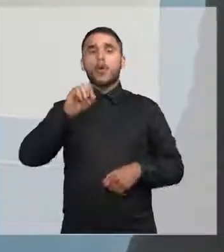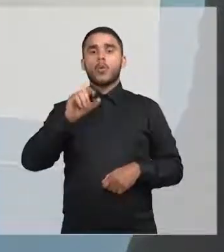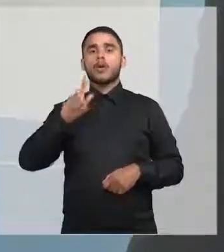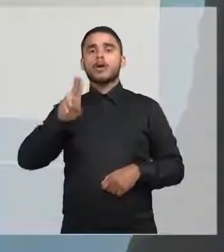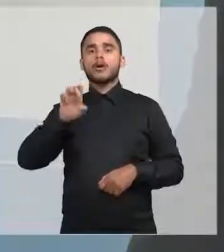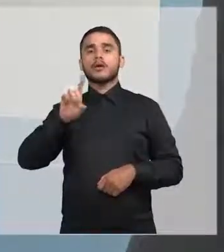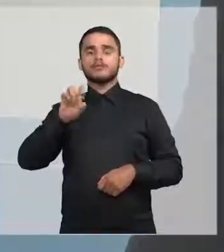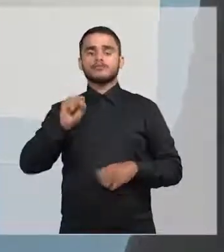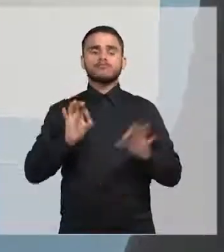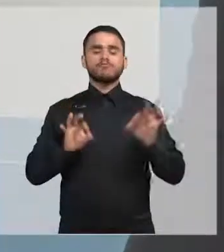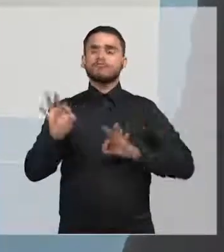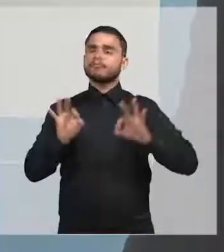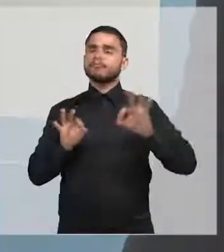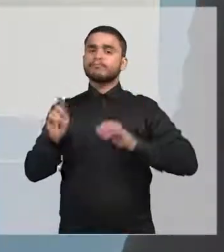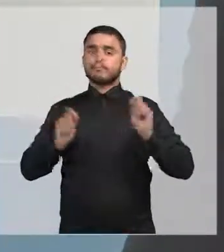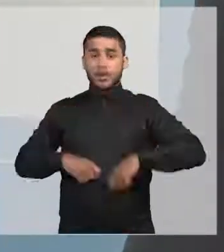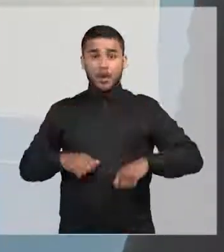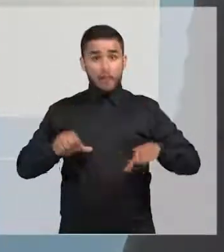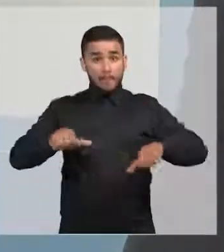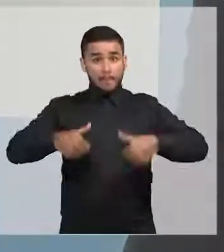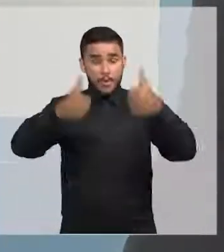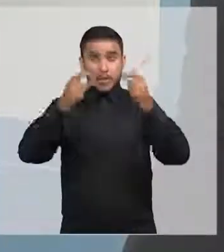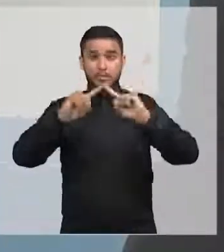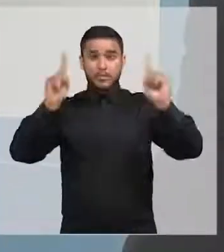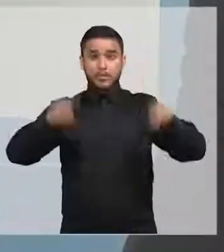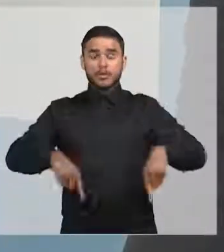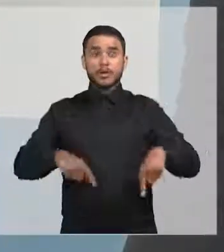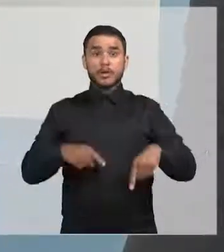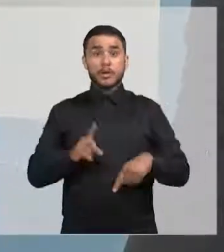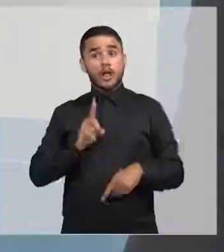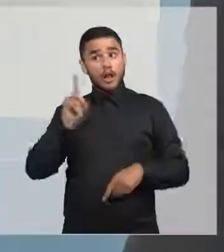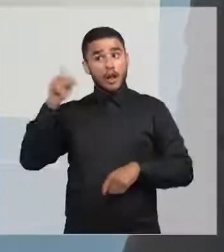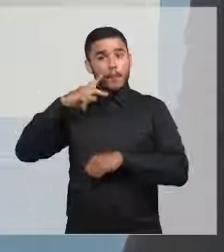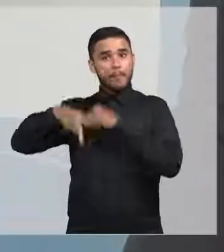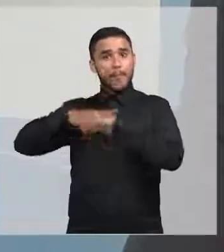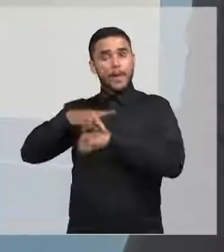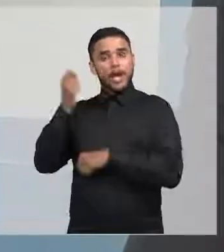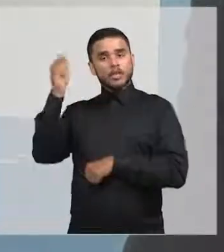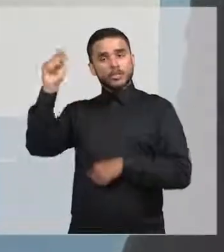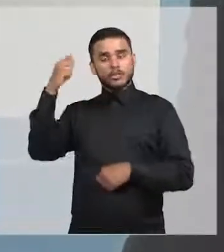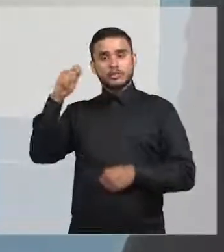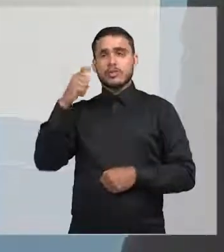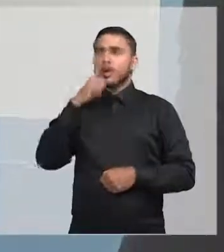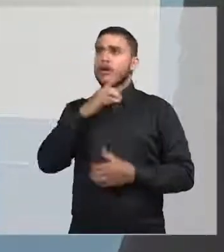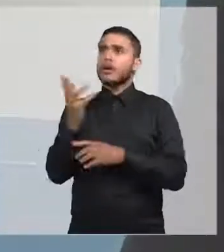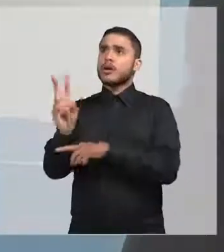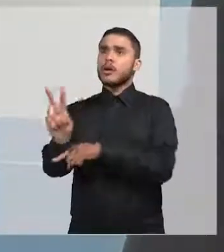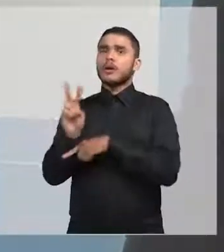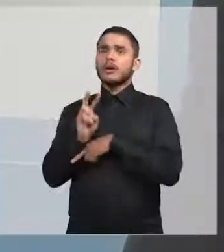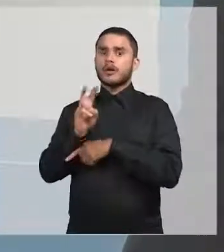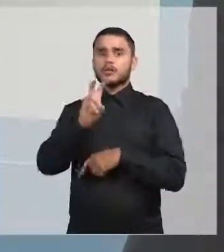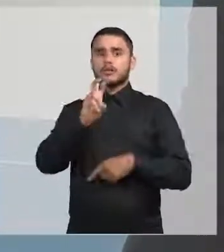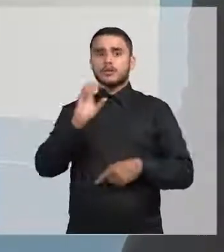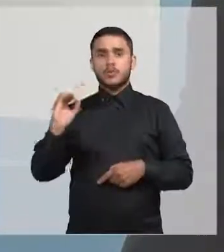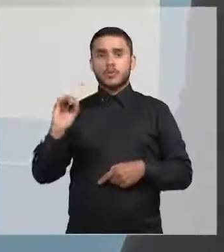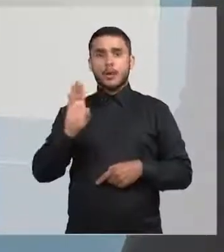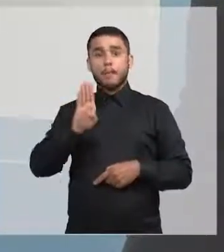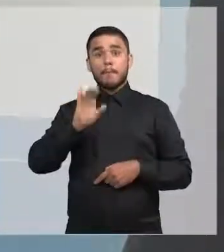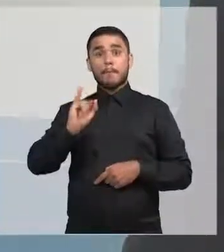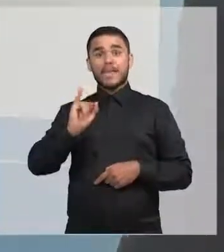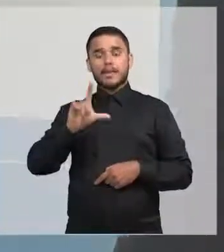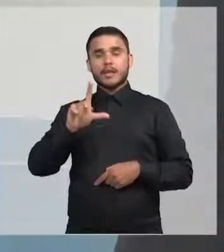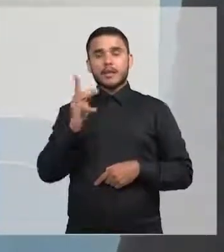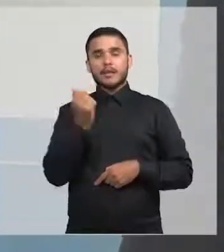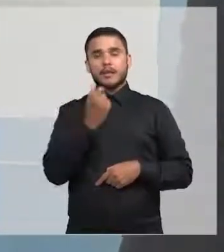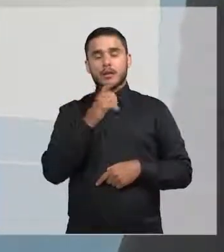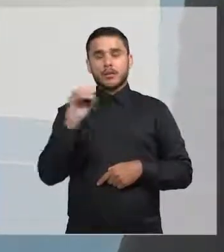mais segurança. Por exemplo, para poder melhorar o plano econômico do Macri, o Macri tem que pedir 50 bilhões ao FMI. O Brasil não